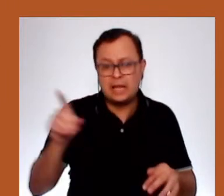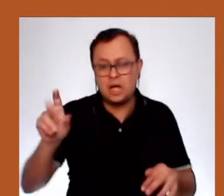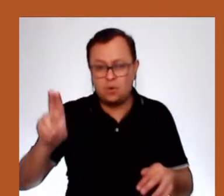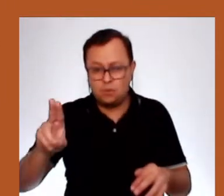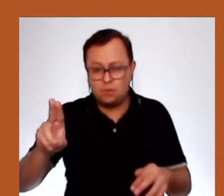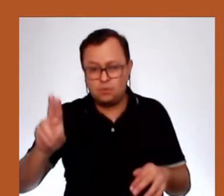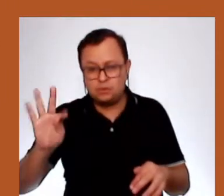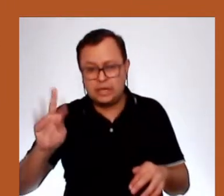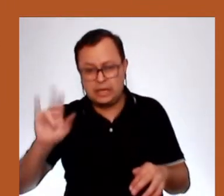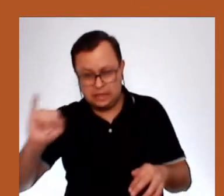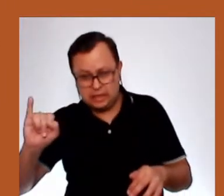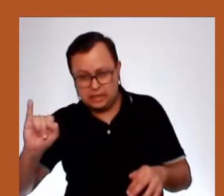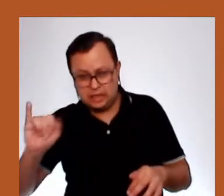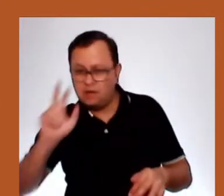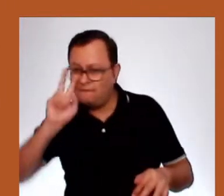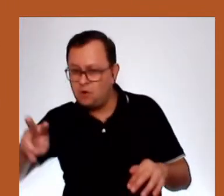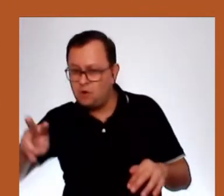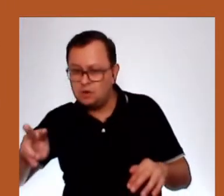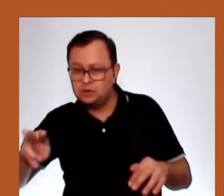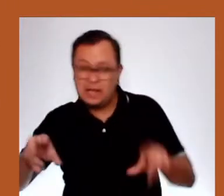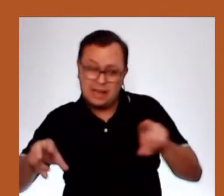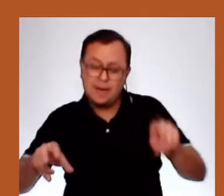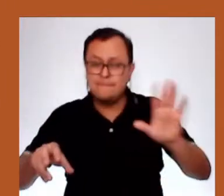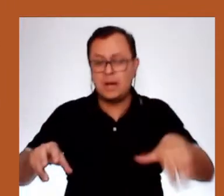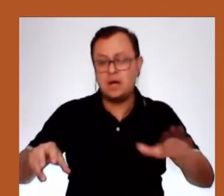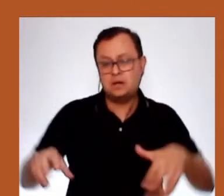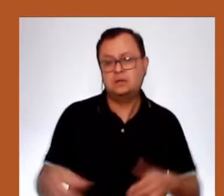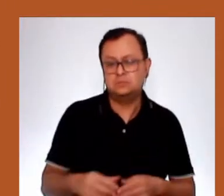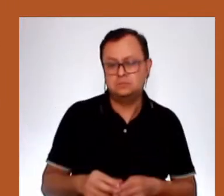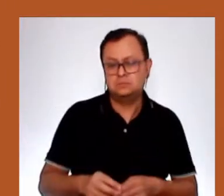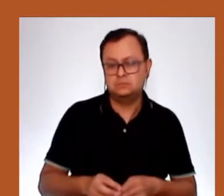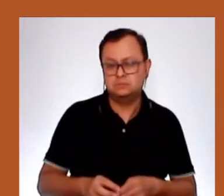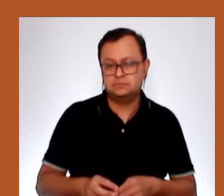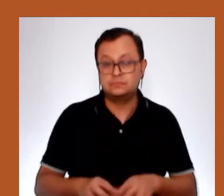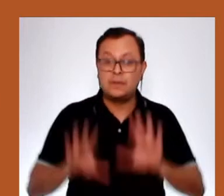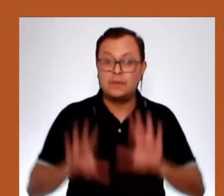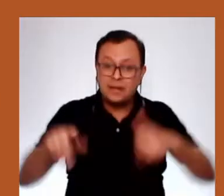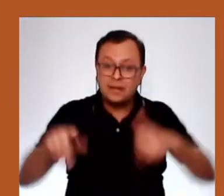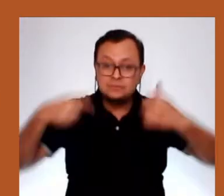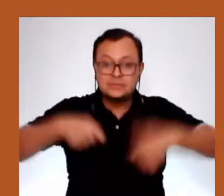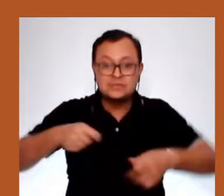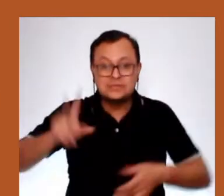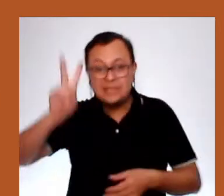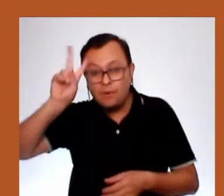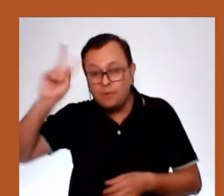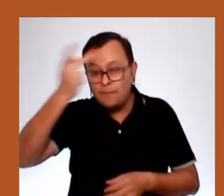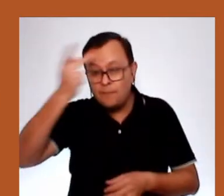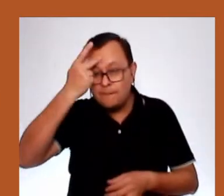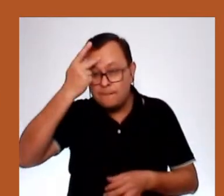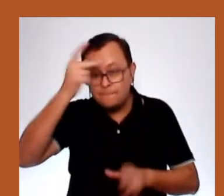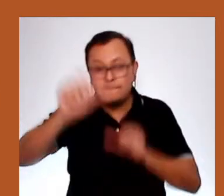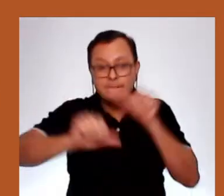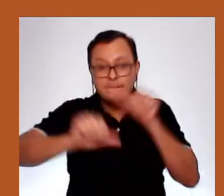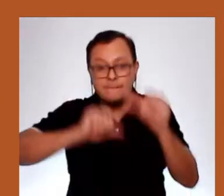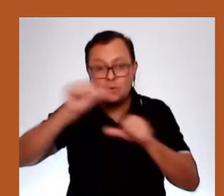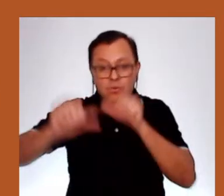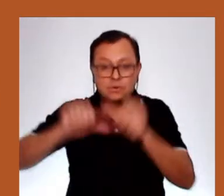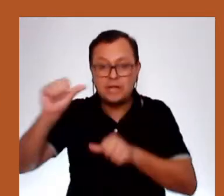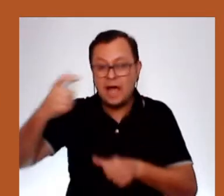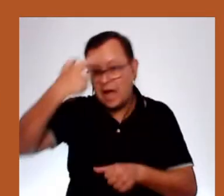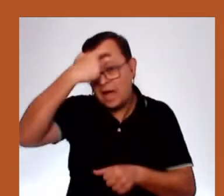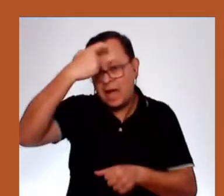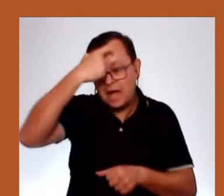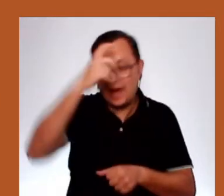de vontade, de formação, de acesso ao conhecimento, de mudança na mentalidade da estrutura da equipe de saúde. Então,